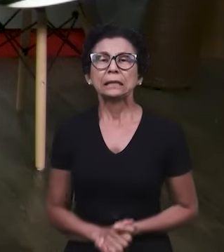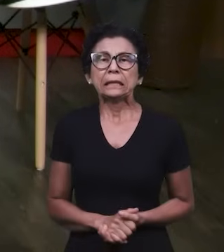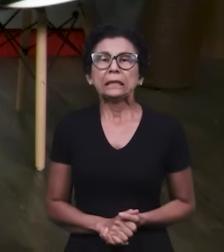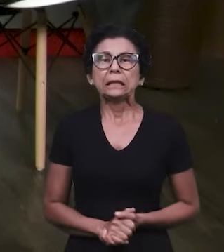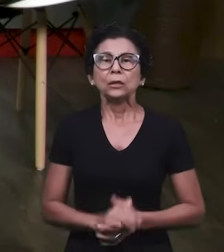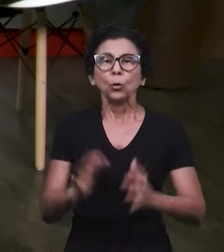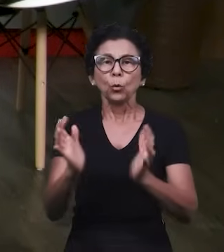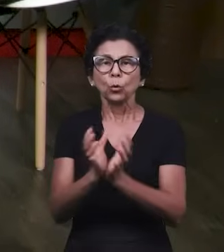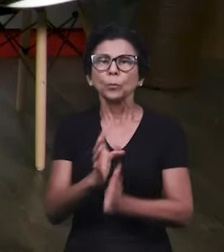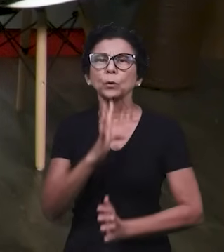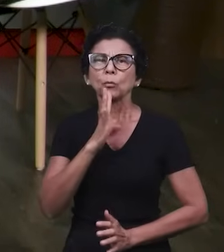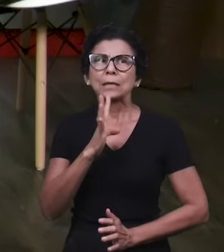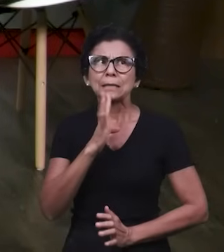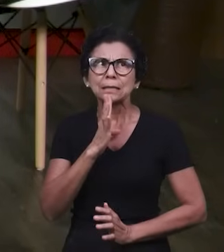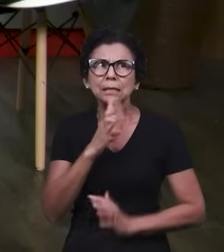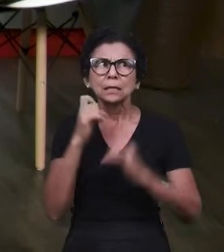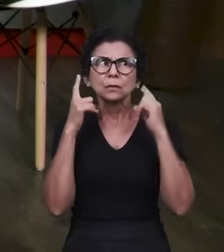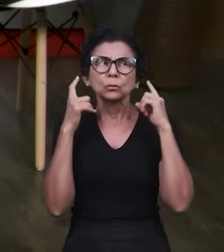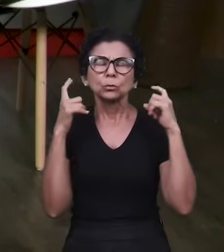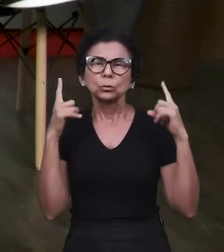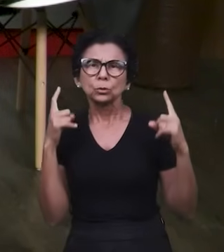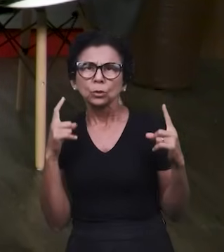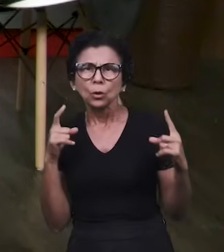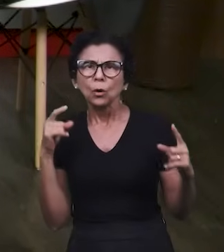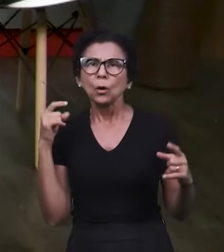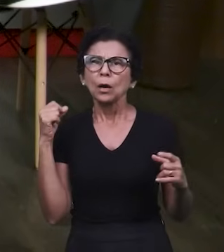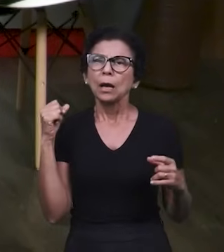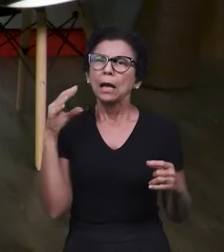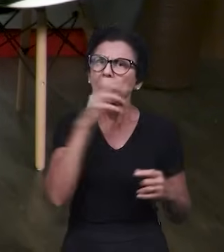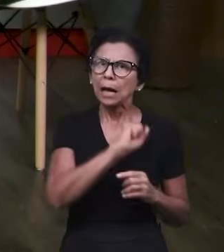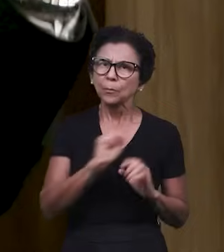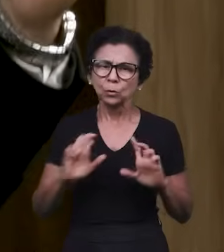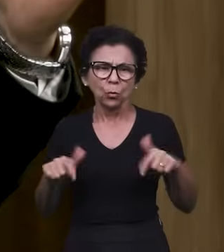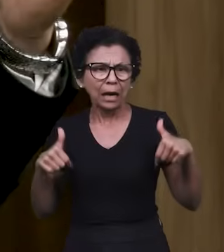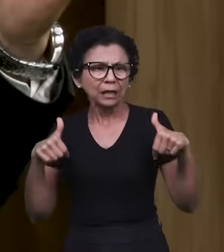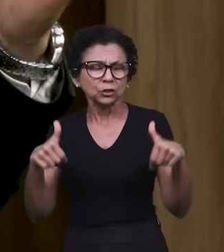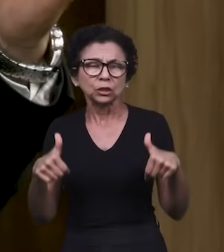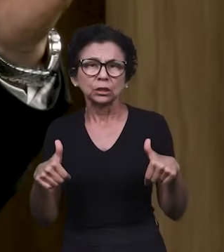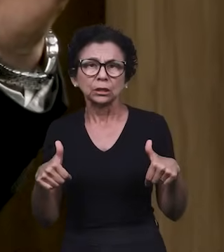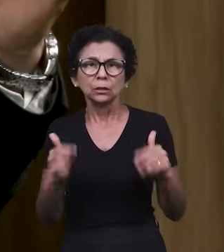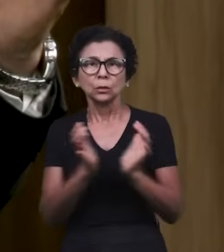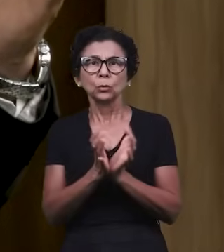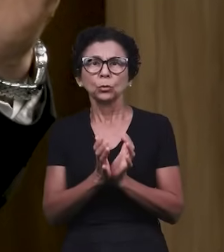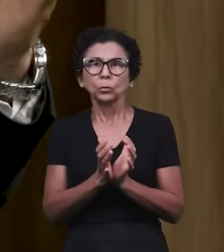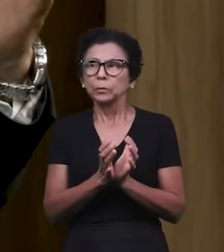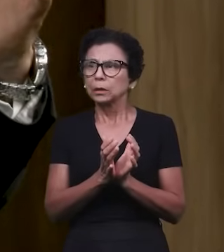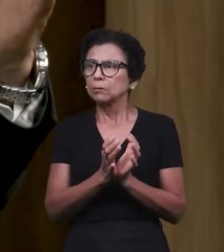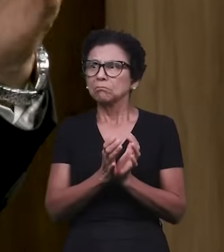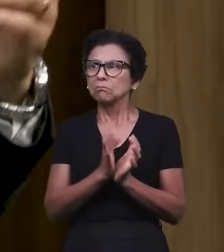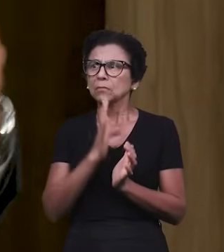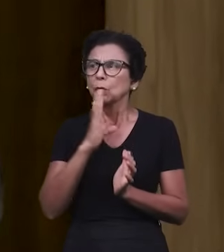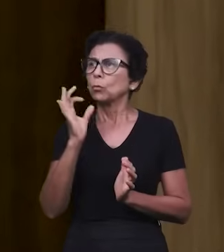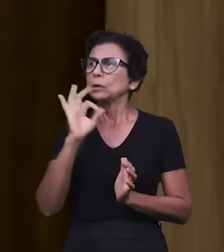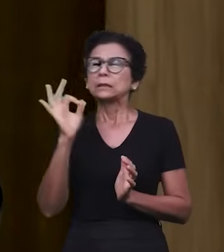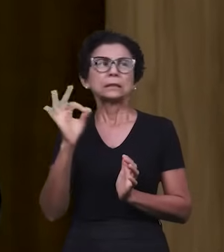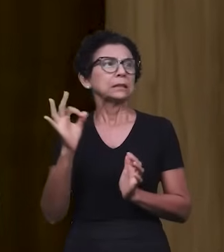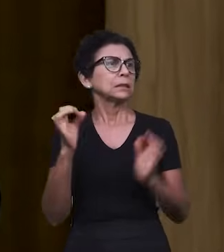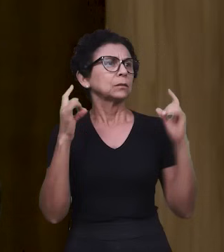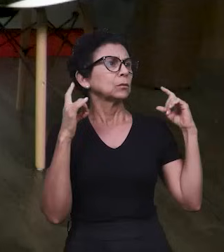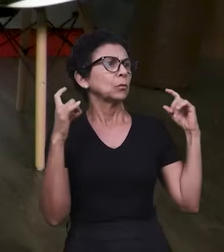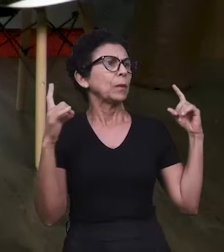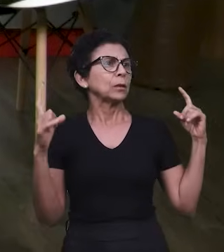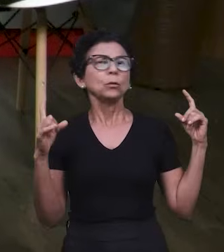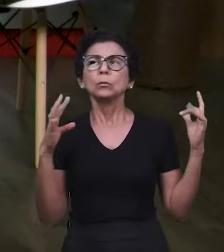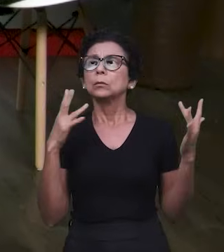não conheciam, eles ficavam perplexos. Mas o que está acontecendo? Exatamente. Até atordoados